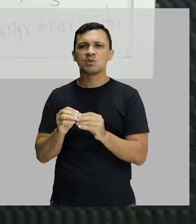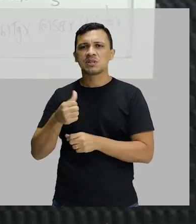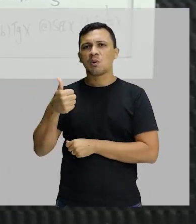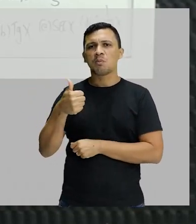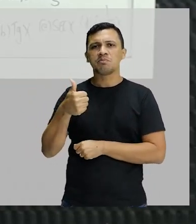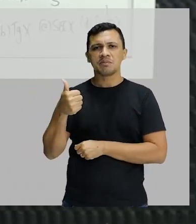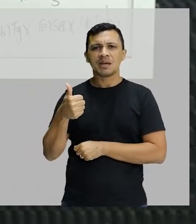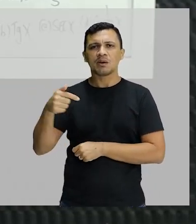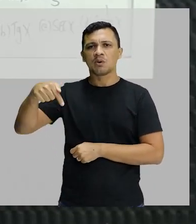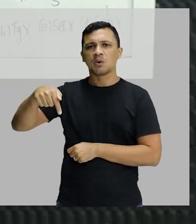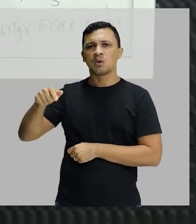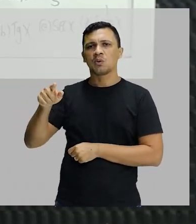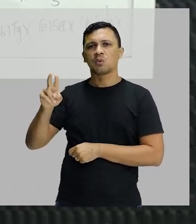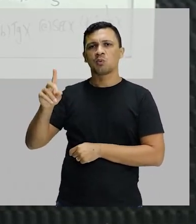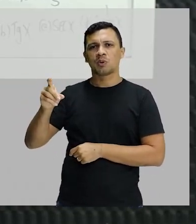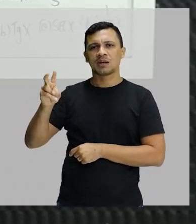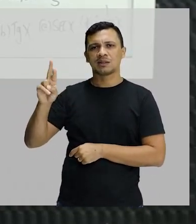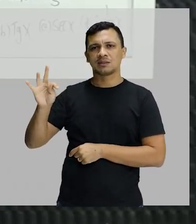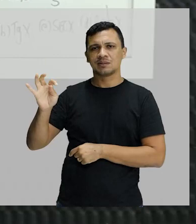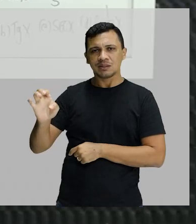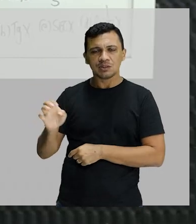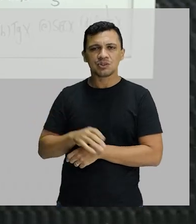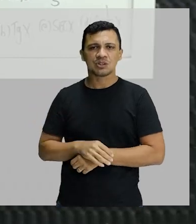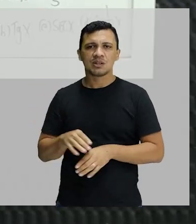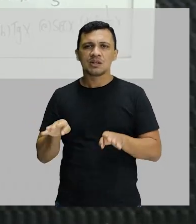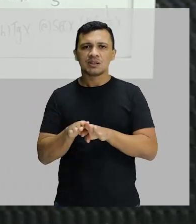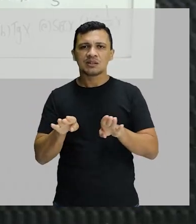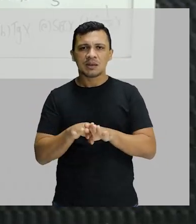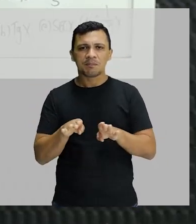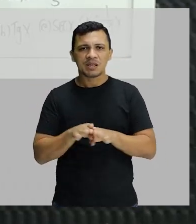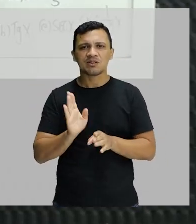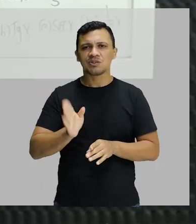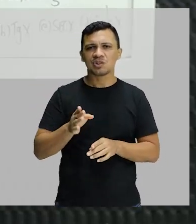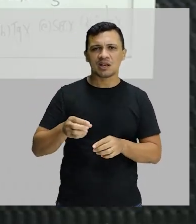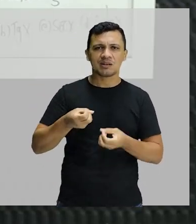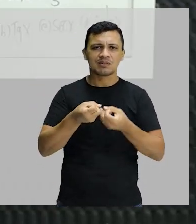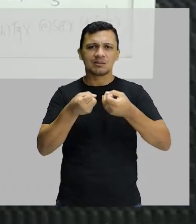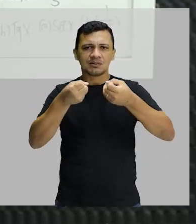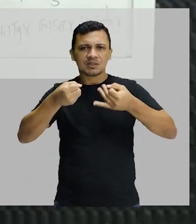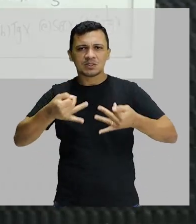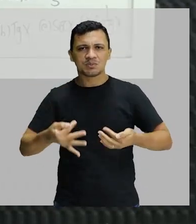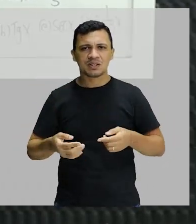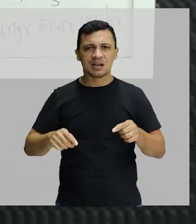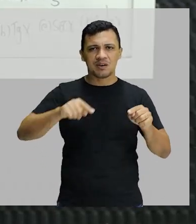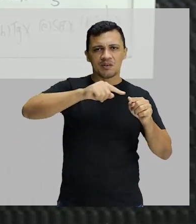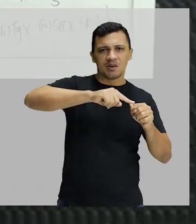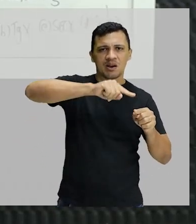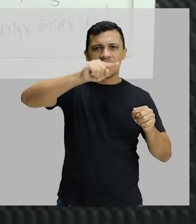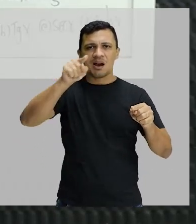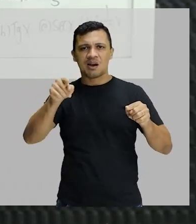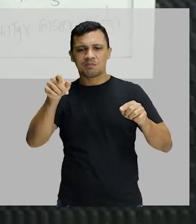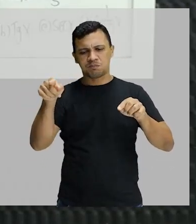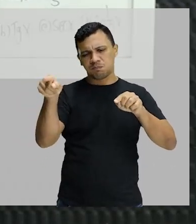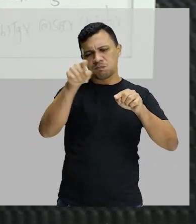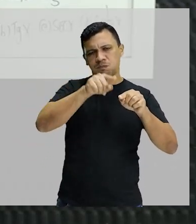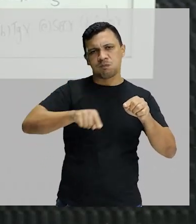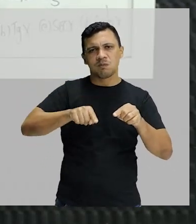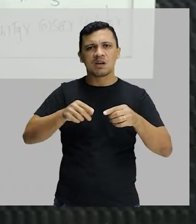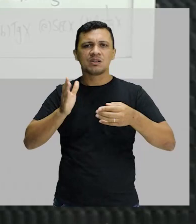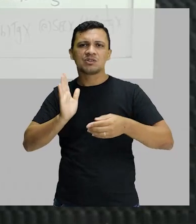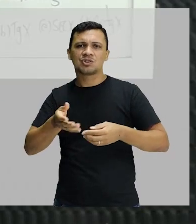no começo falamos de arcos, arcos côngruos. Então falamos muita coisa a respeito de